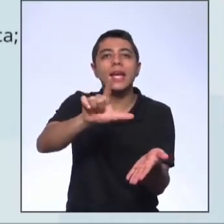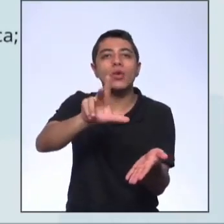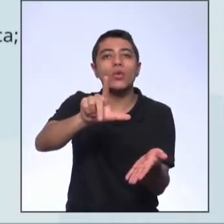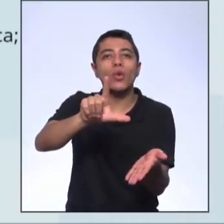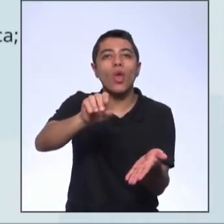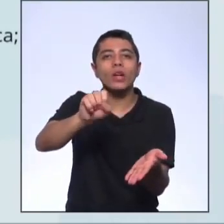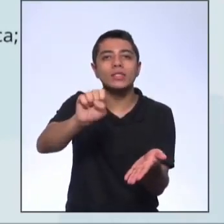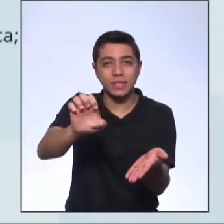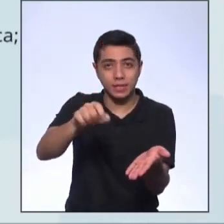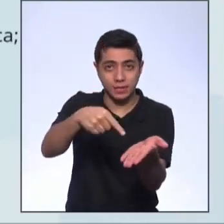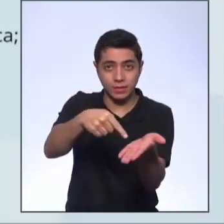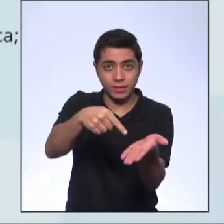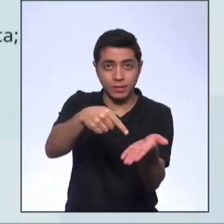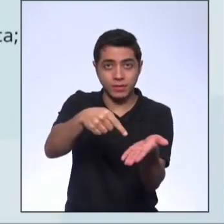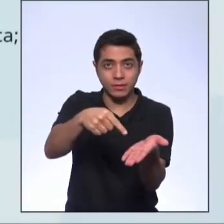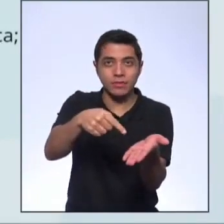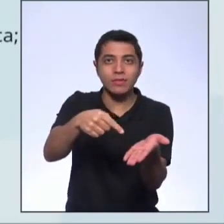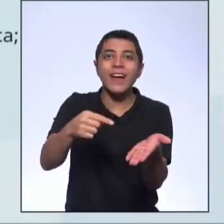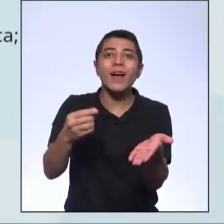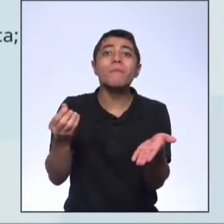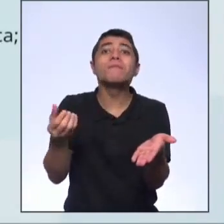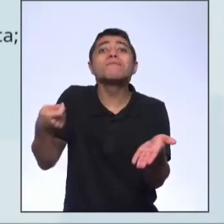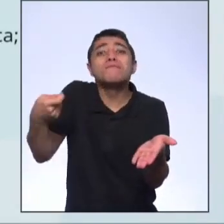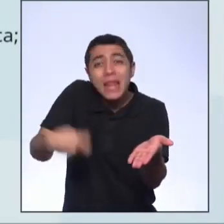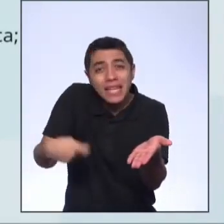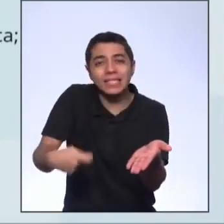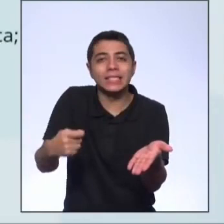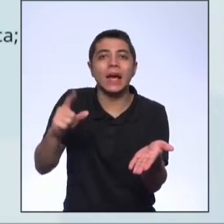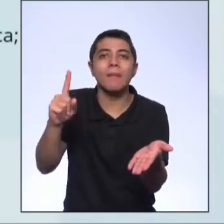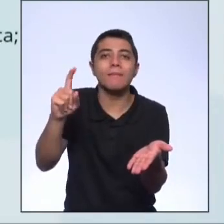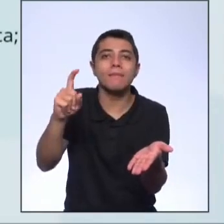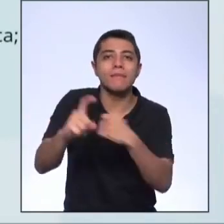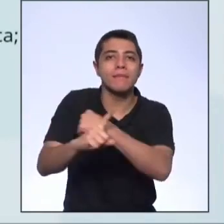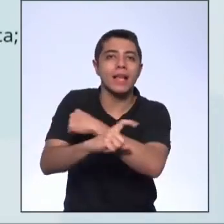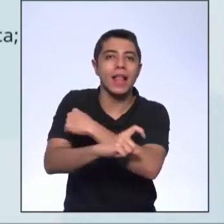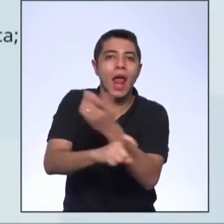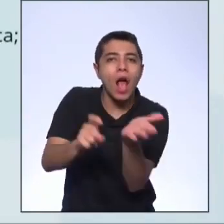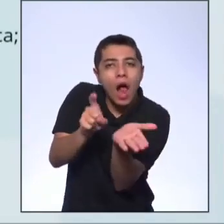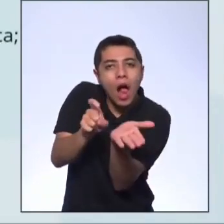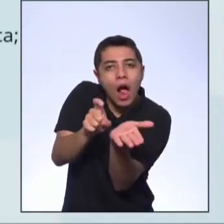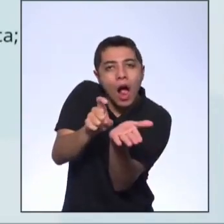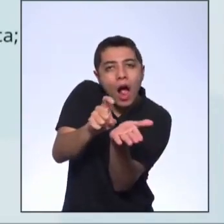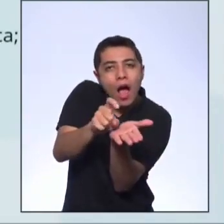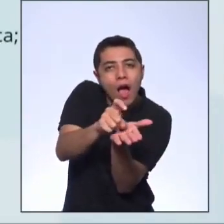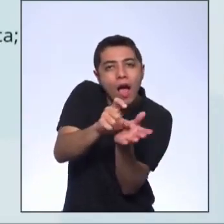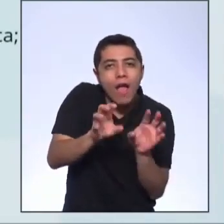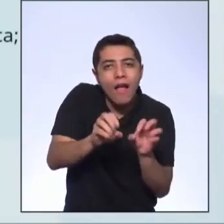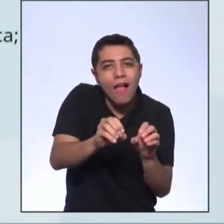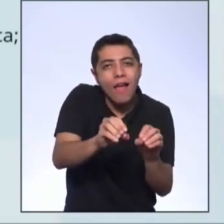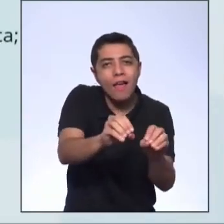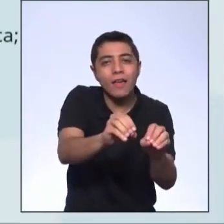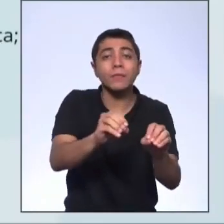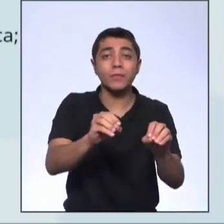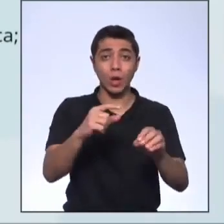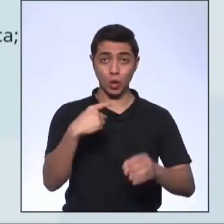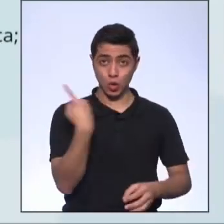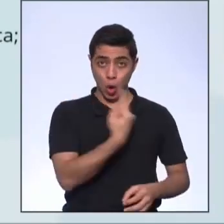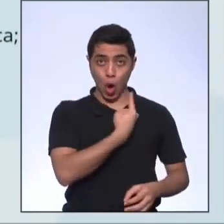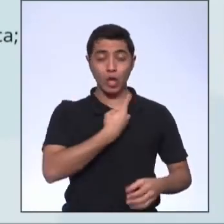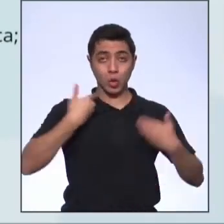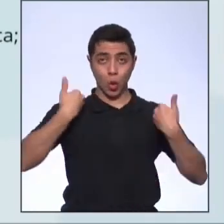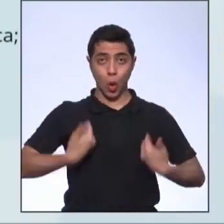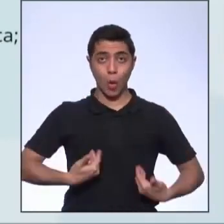intestino precisa, inclusive, de bactérias, né? Então tem bactérias que são importantíssimas para a absorção